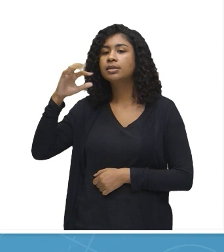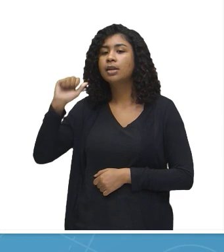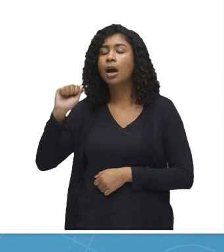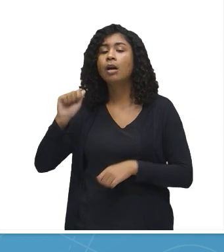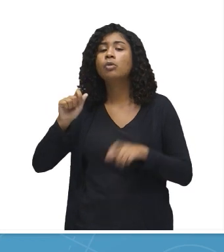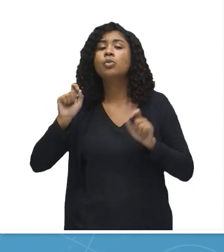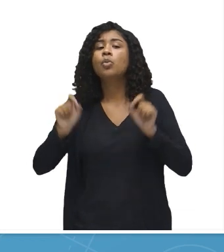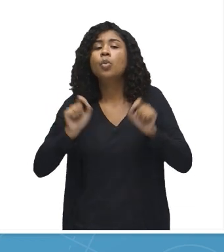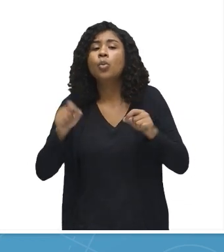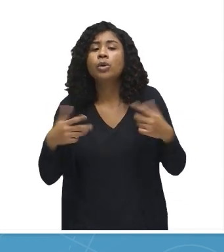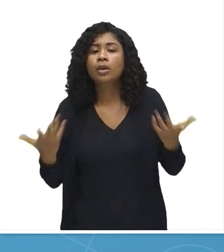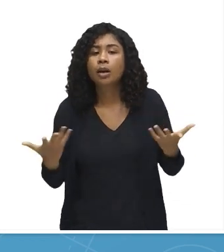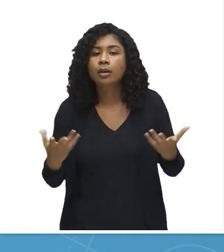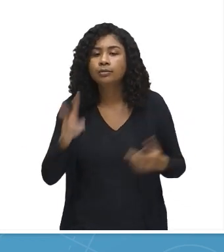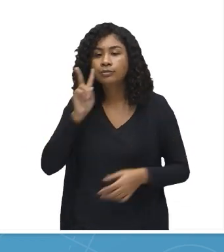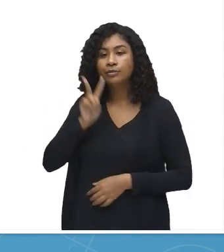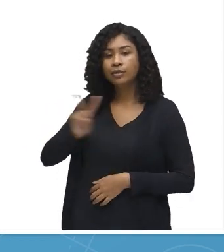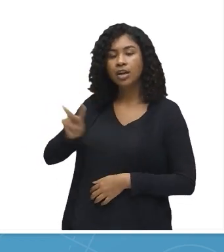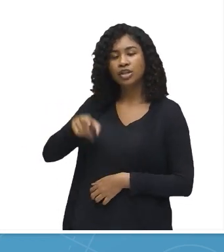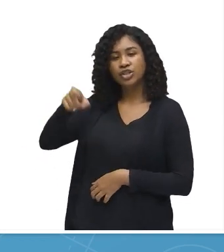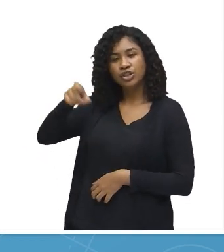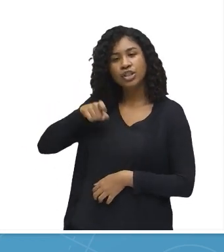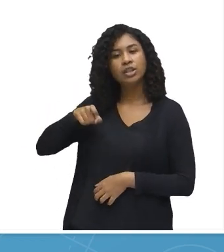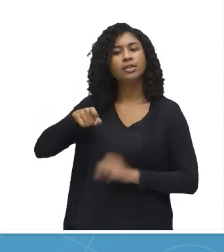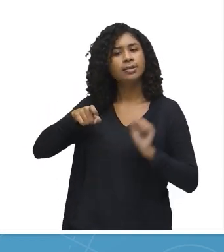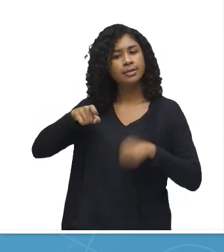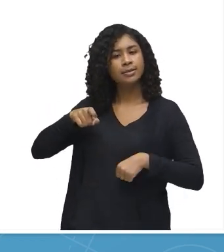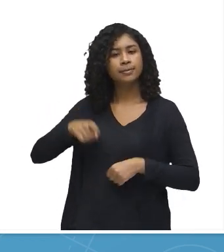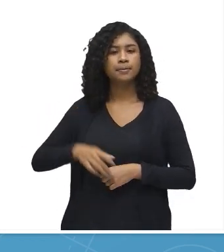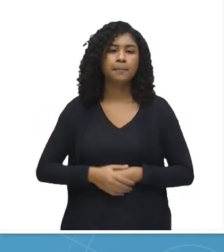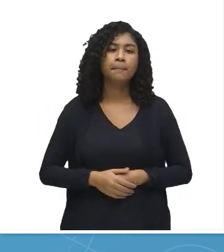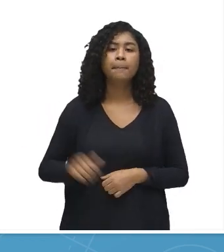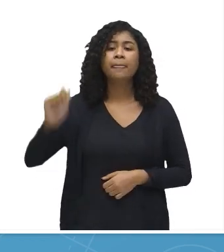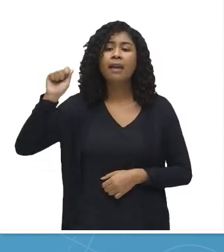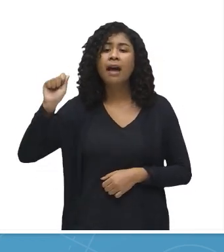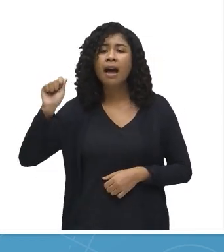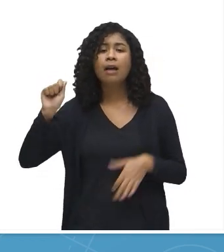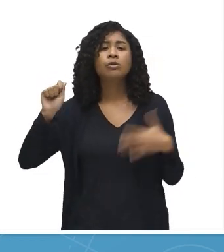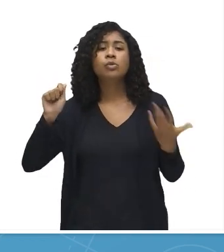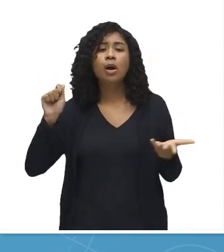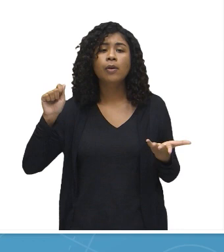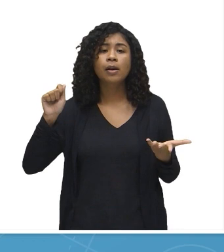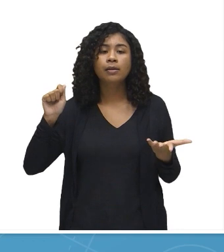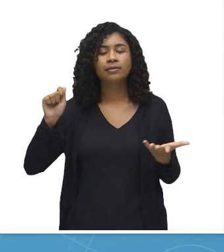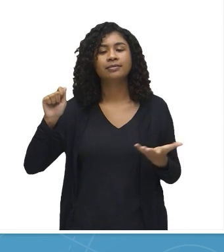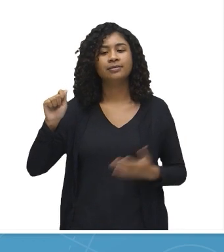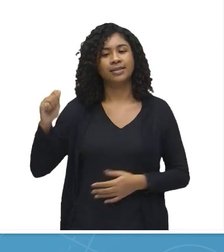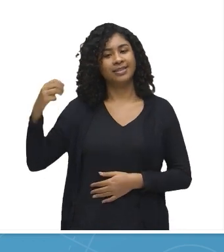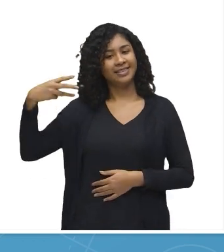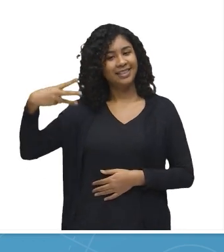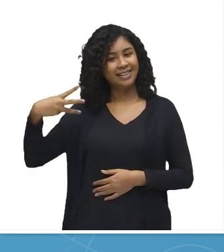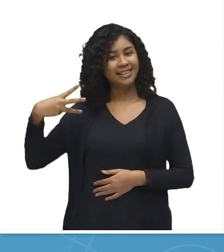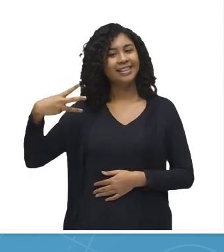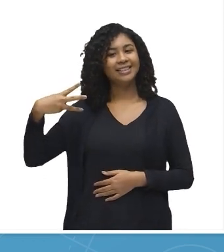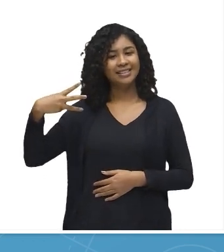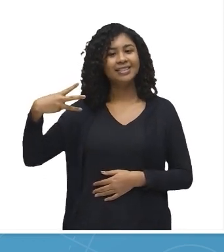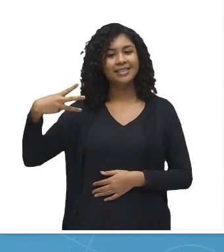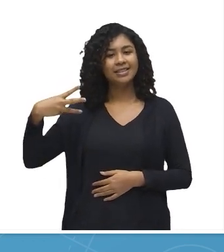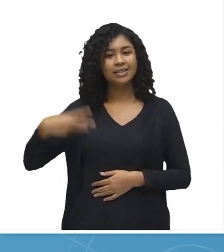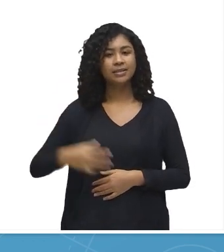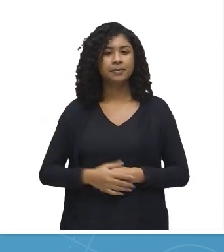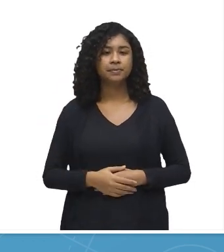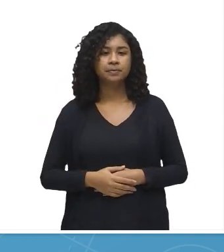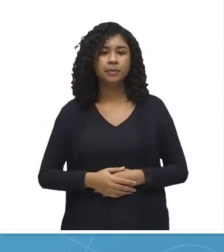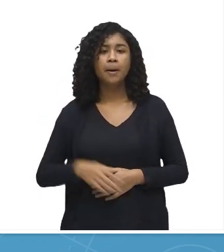x. Essa é a incógnita. Quem é o valor de A? O valor de A, nesse caso aqui, é o 3. Então, A vale